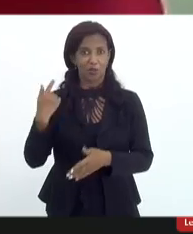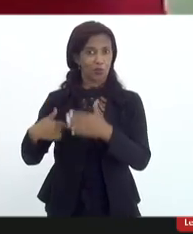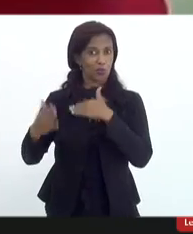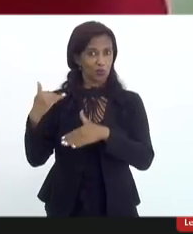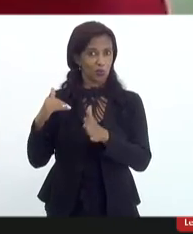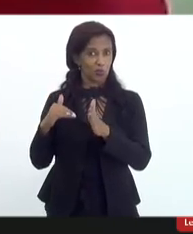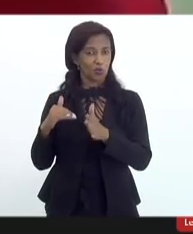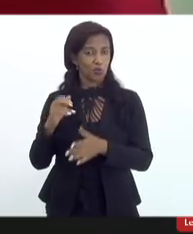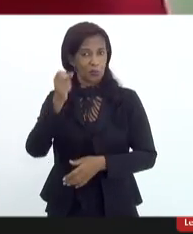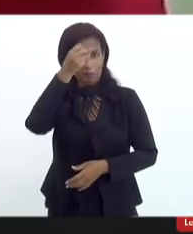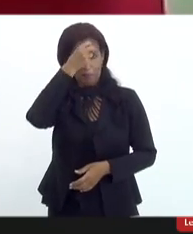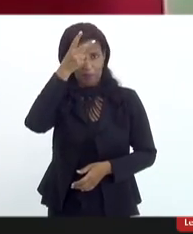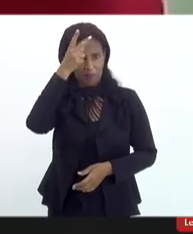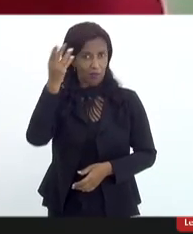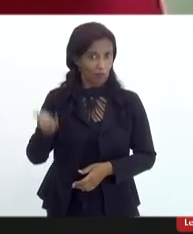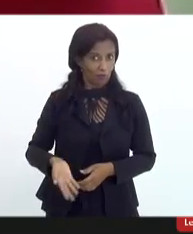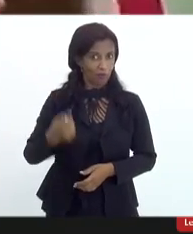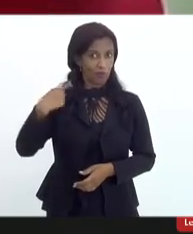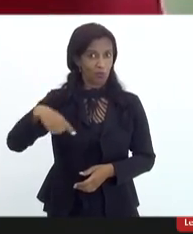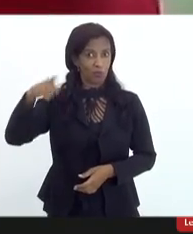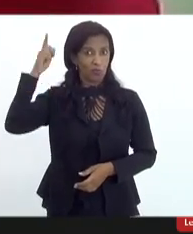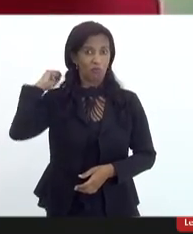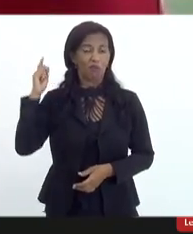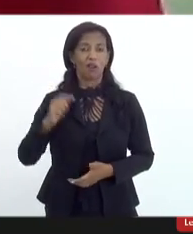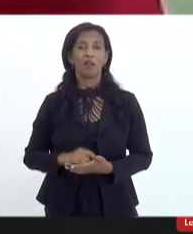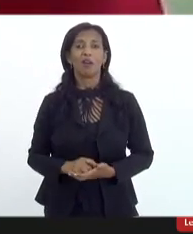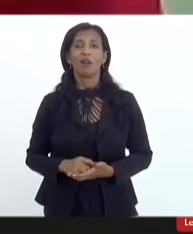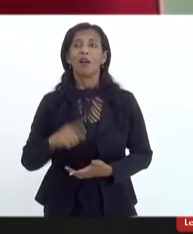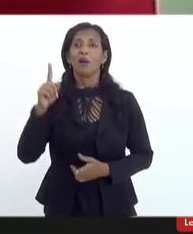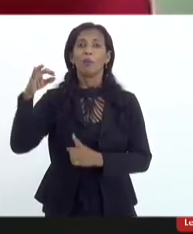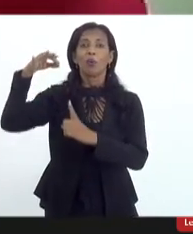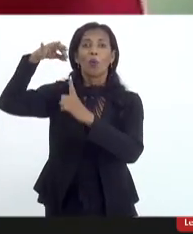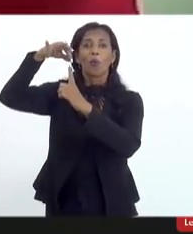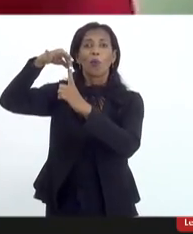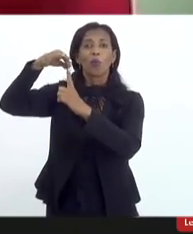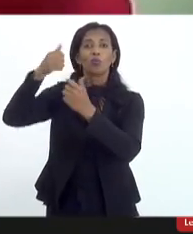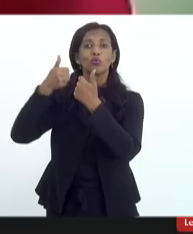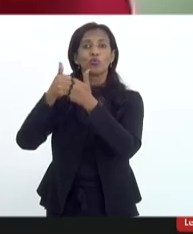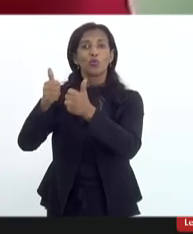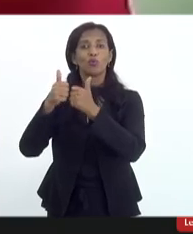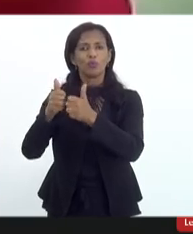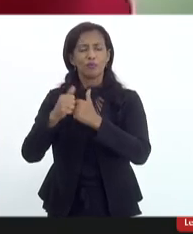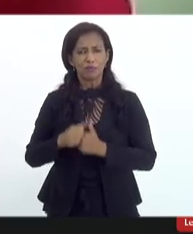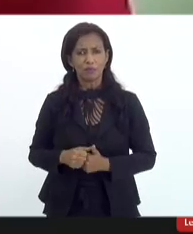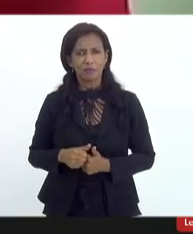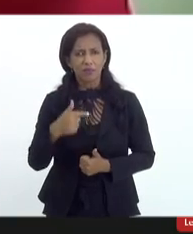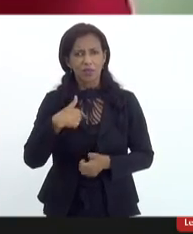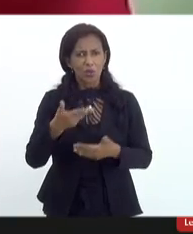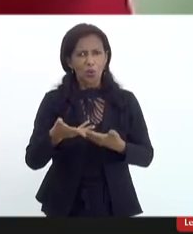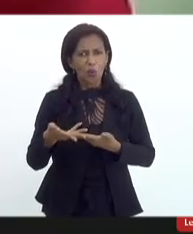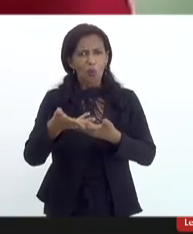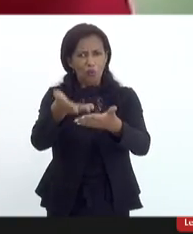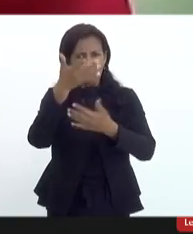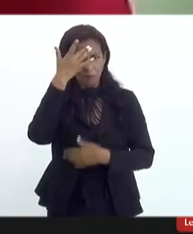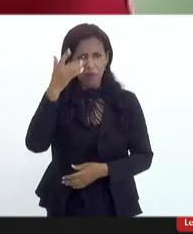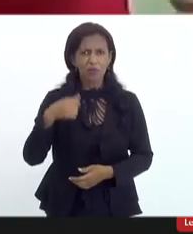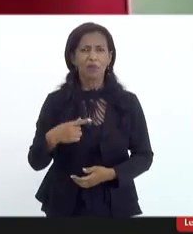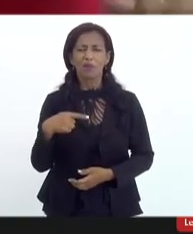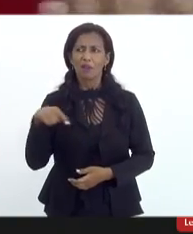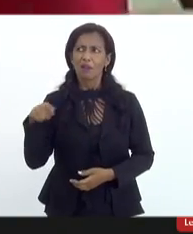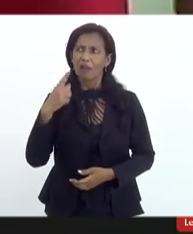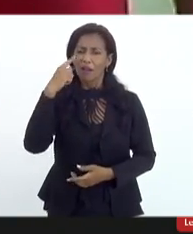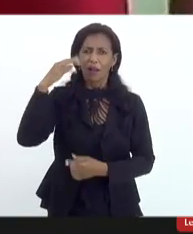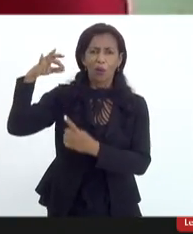foi anterior a essa gestão, colocou um ponto de ônibus ali em frente, eu convido as pessoas a passarem,